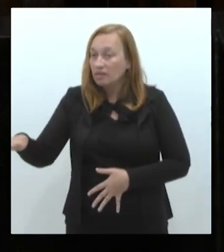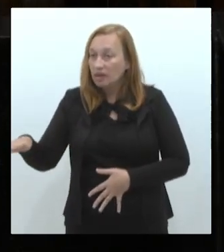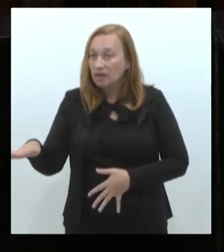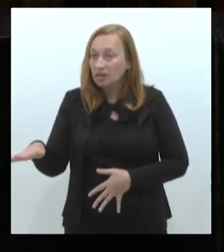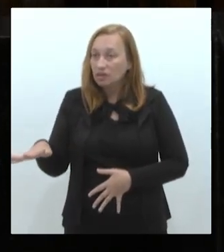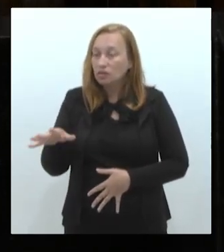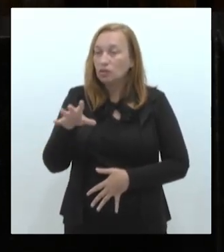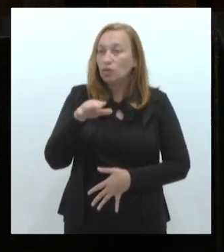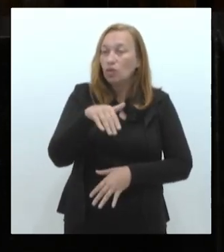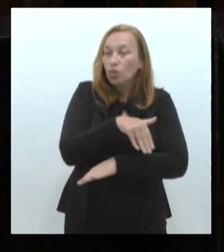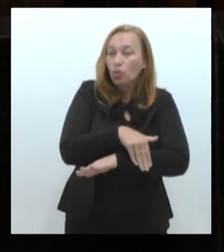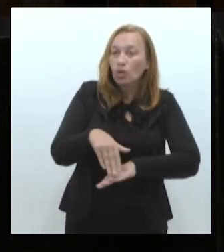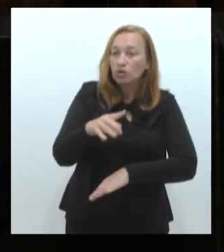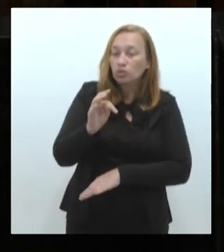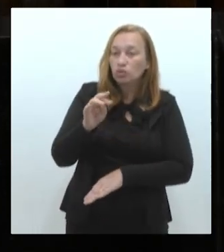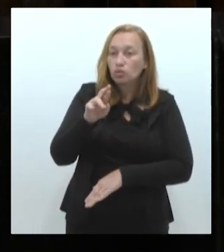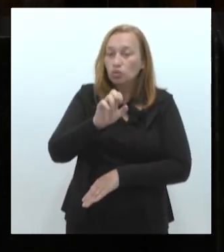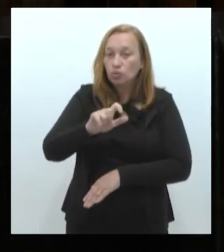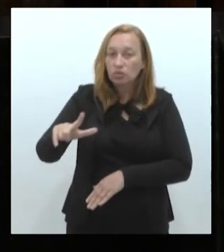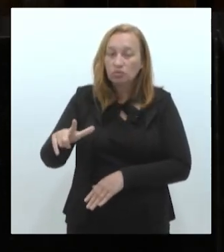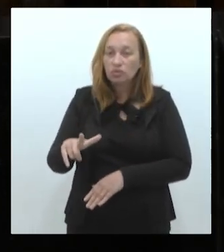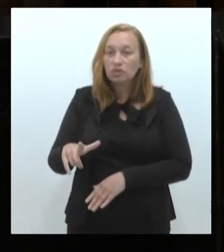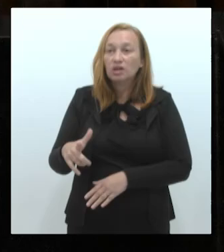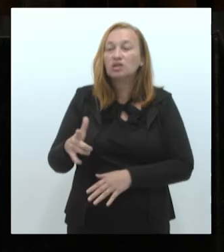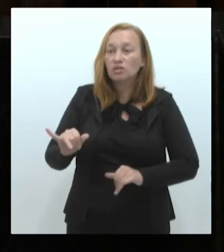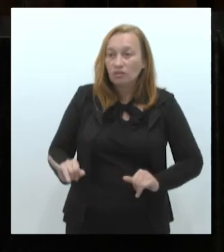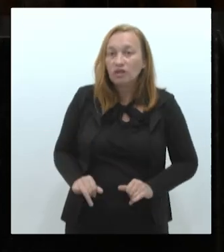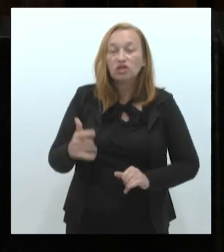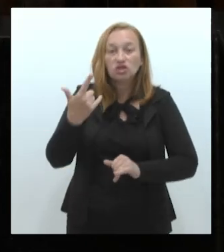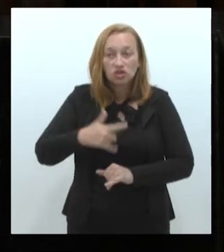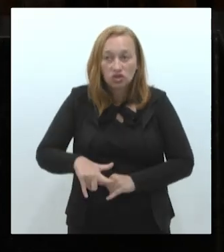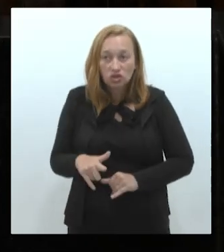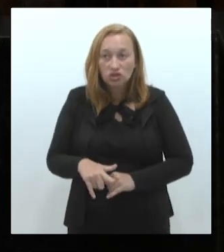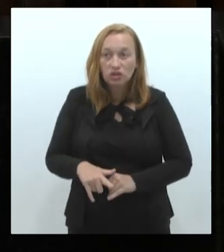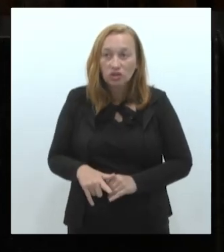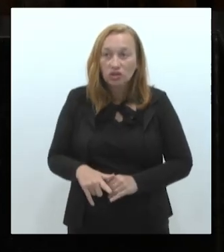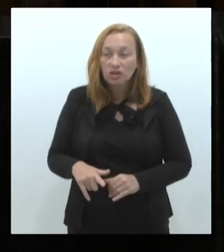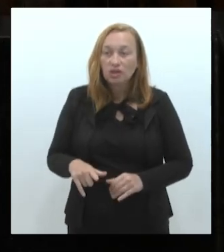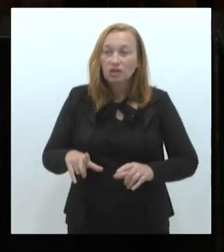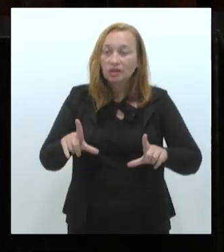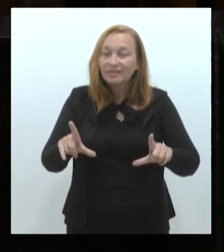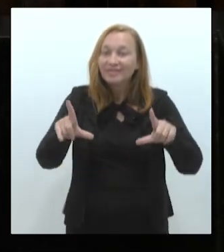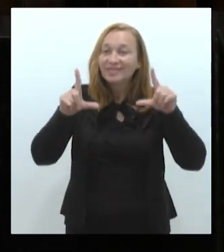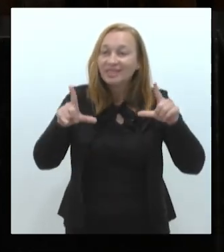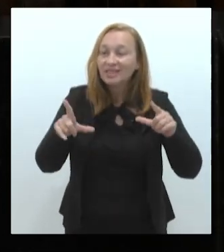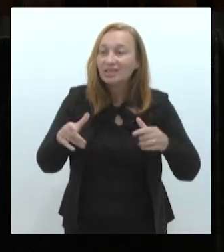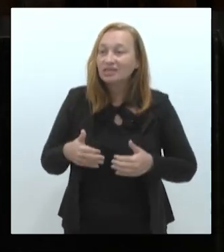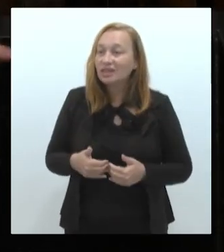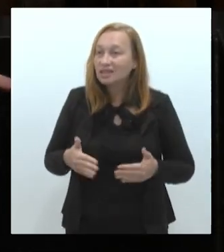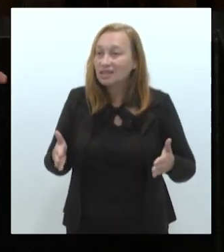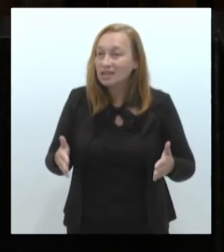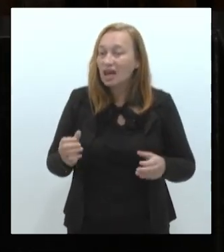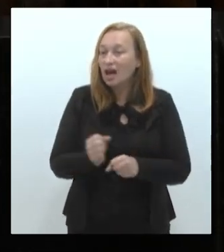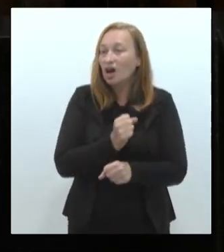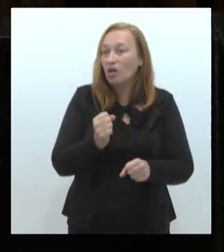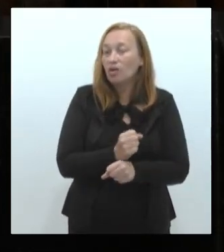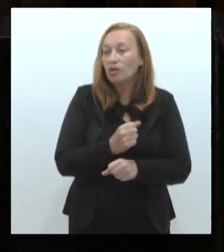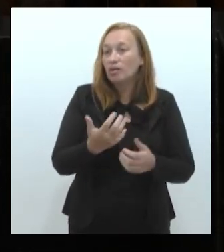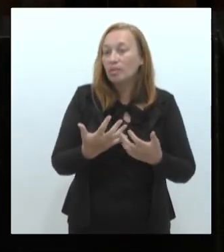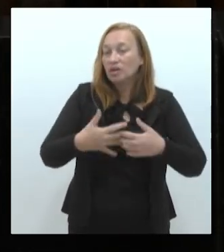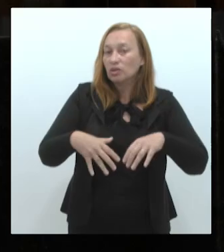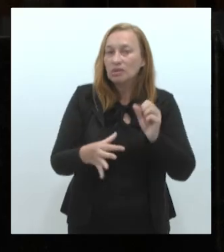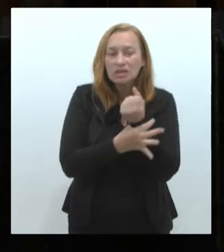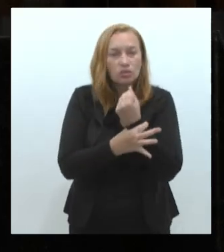aí o nome, está afundando de novo. E os caras estão botando na imprensa com a maior cara lavada que vão inaugurar a obra que esse Petrópolis está seguro. Não